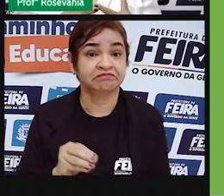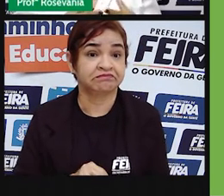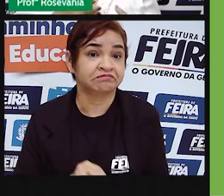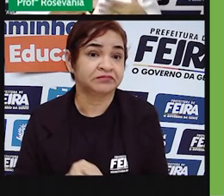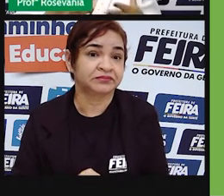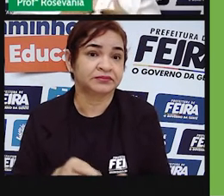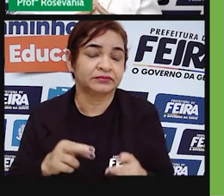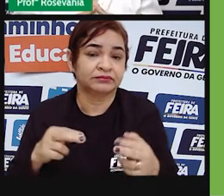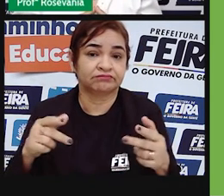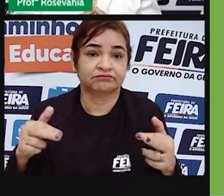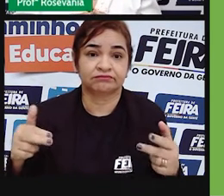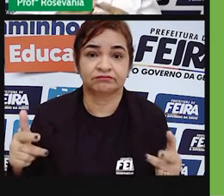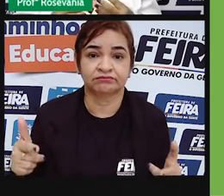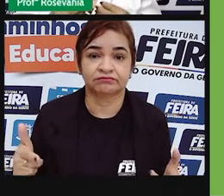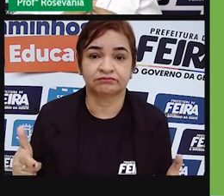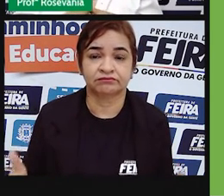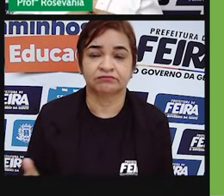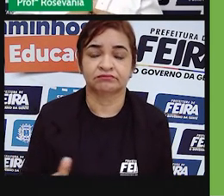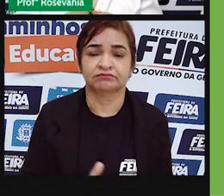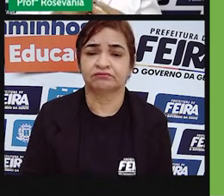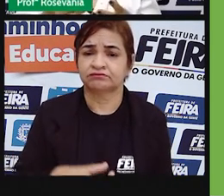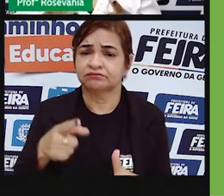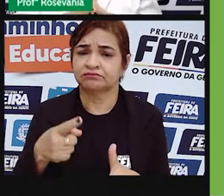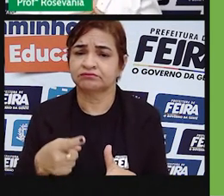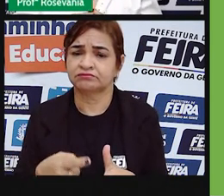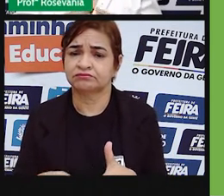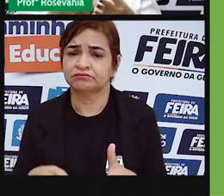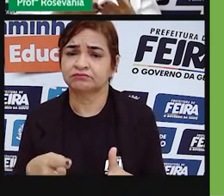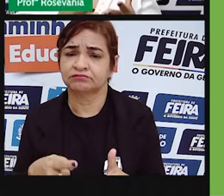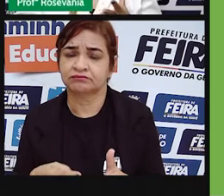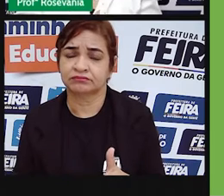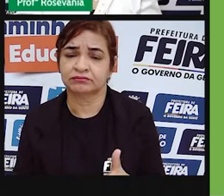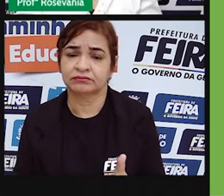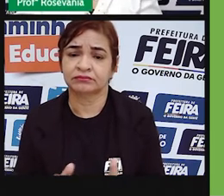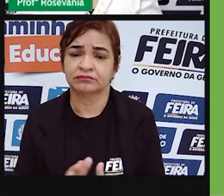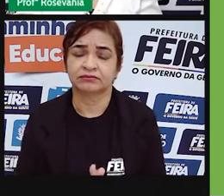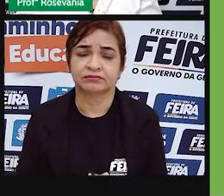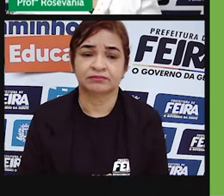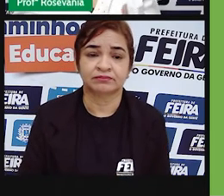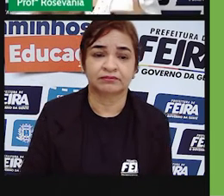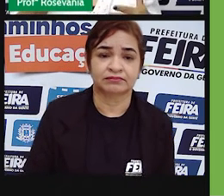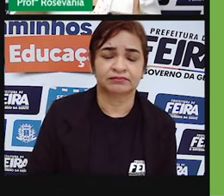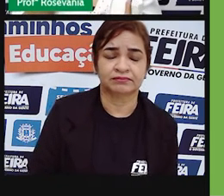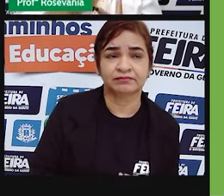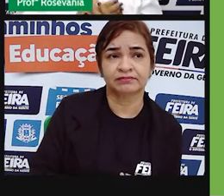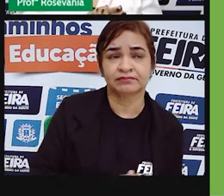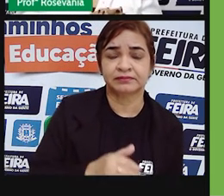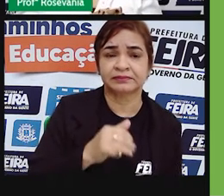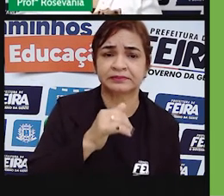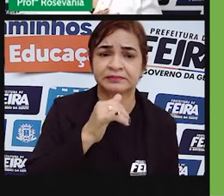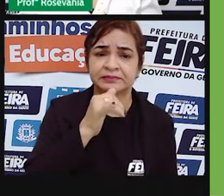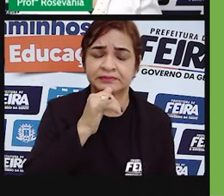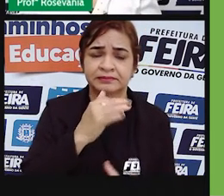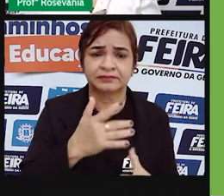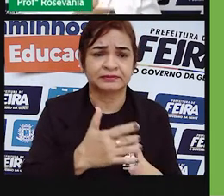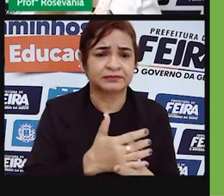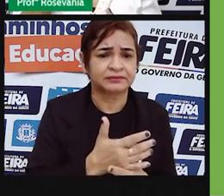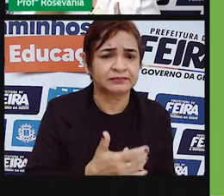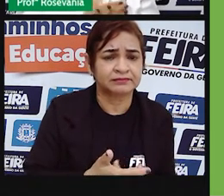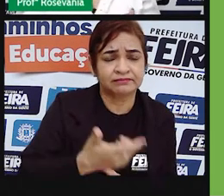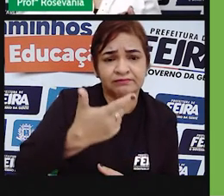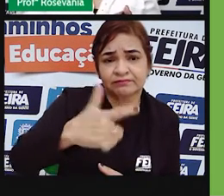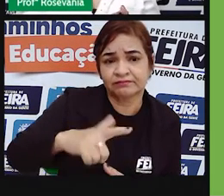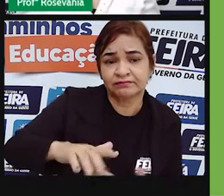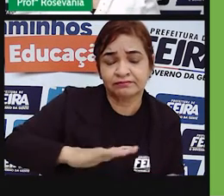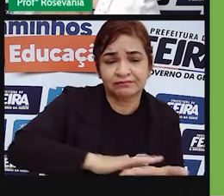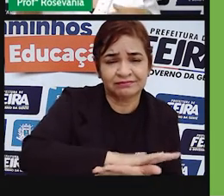muito em áreas né que têm problemas naturais a exemplo da clássica né e muitas pessoas passam fome